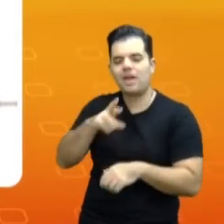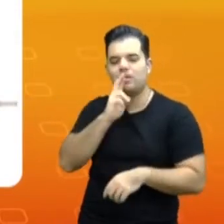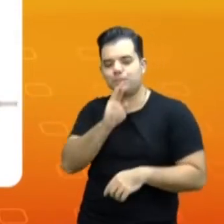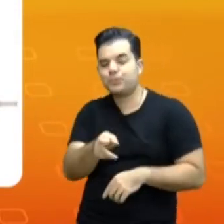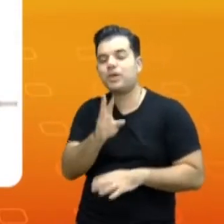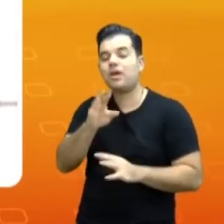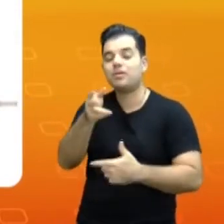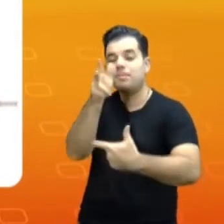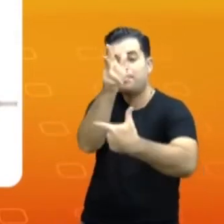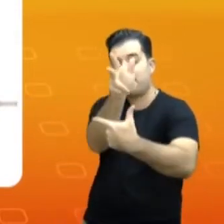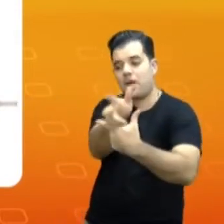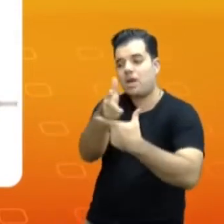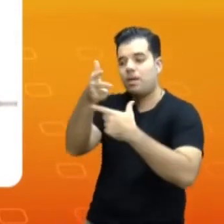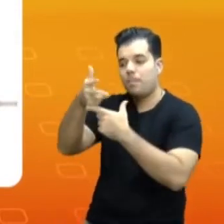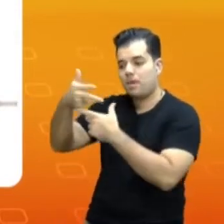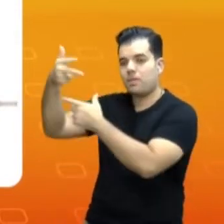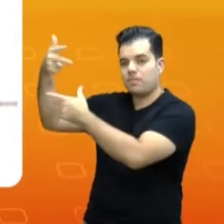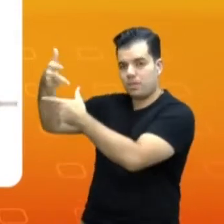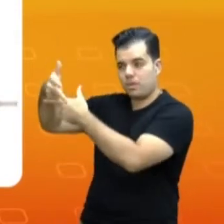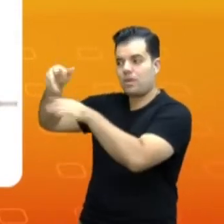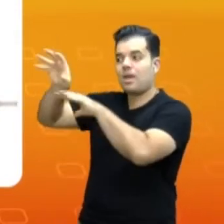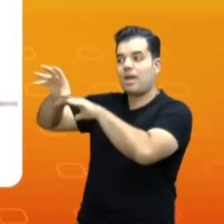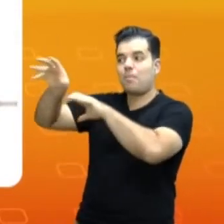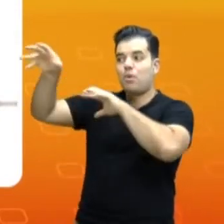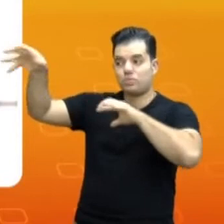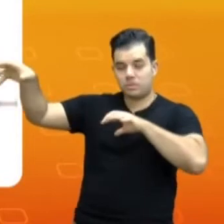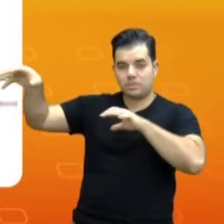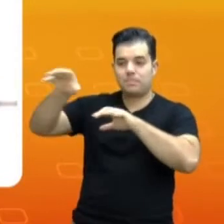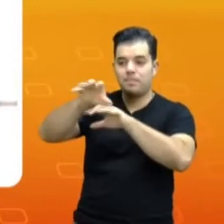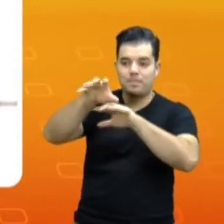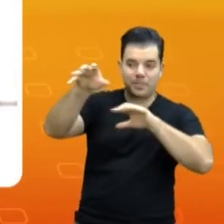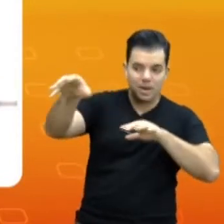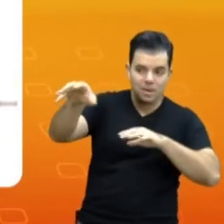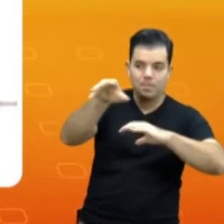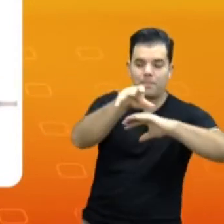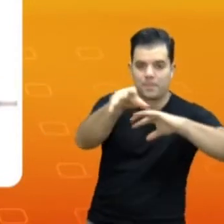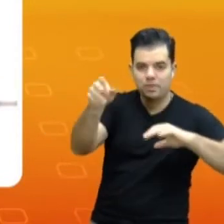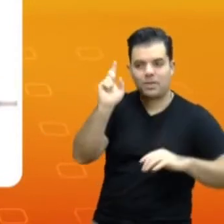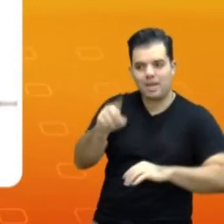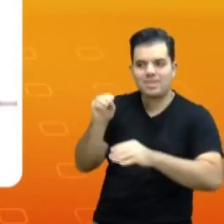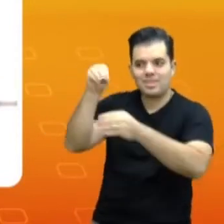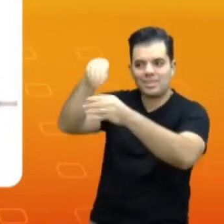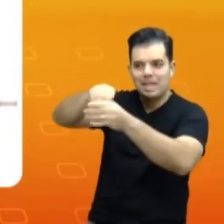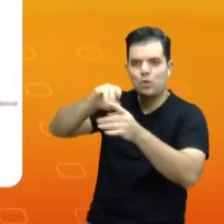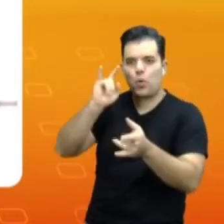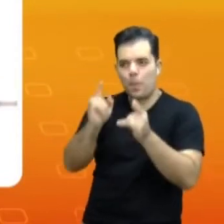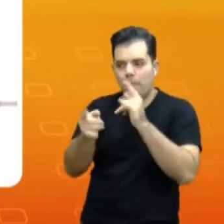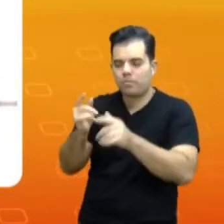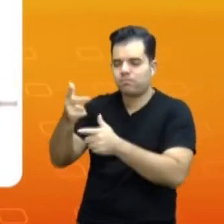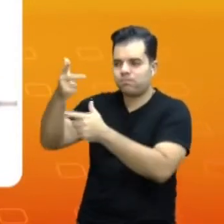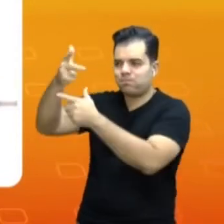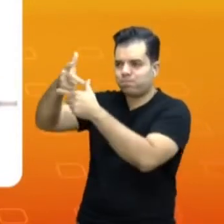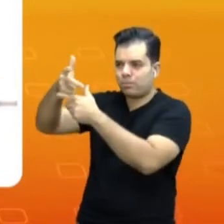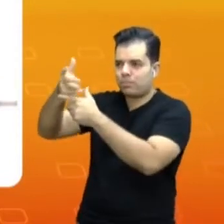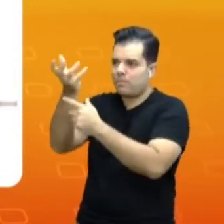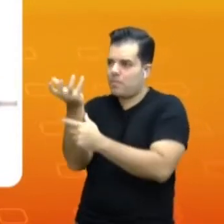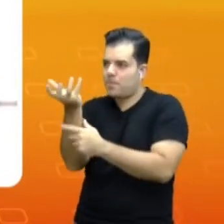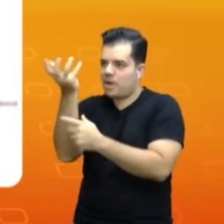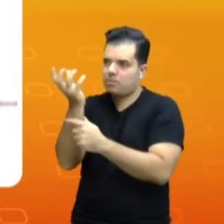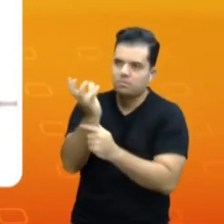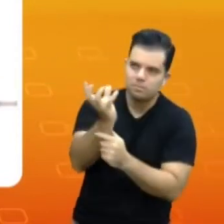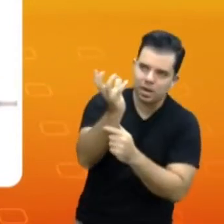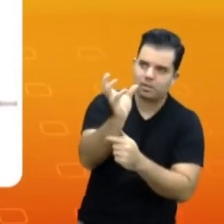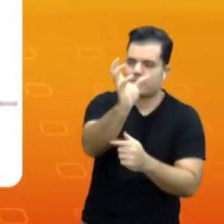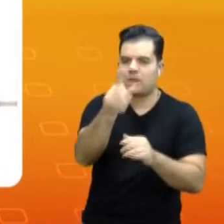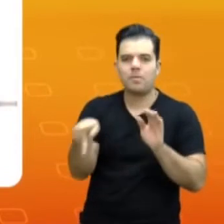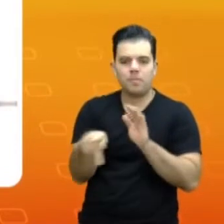câmeras operadas remotas, né, operadas do Brasil, 3 câmeras robôs, operadas, então, do Brasil, né,